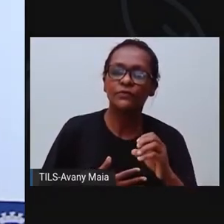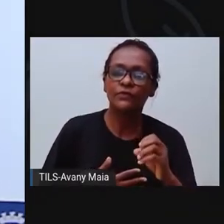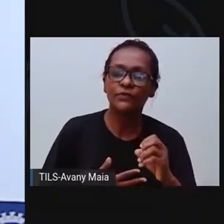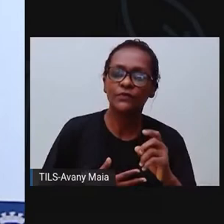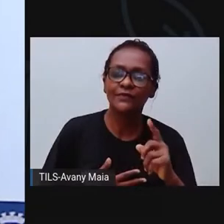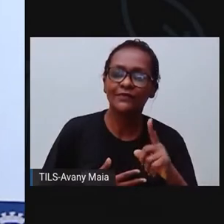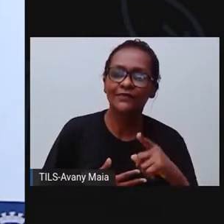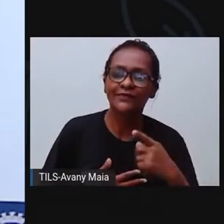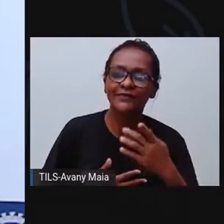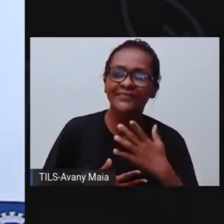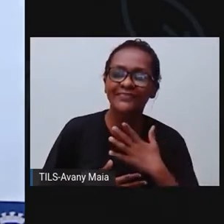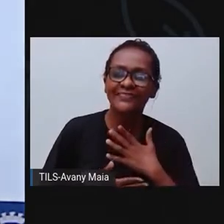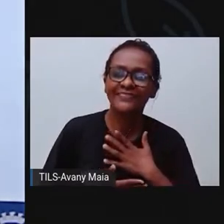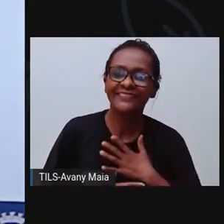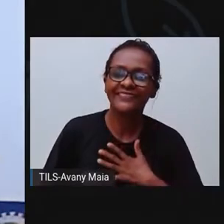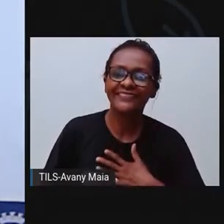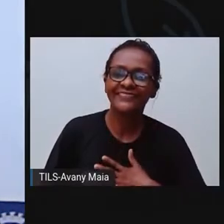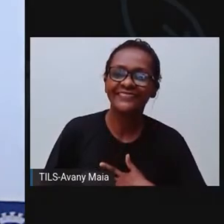dez.